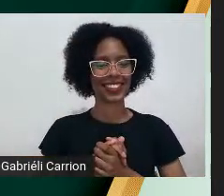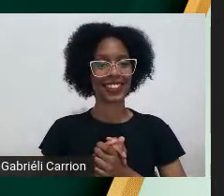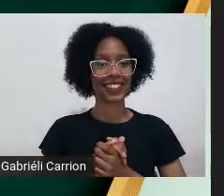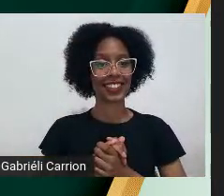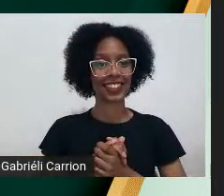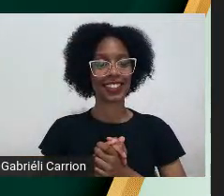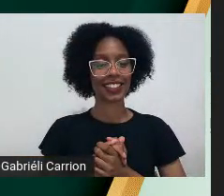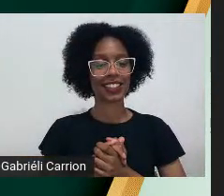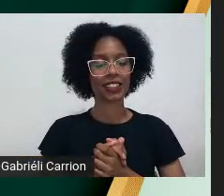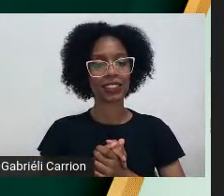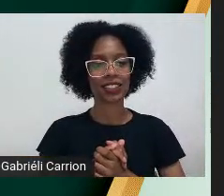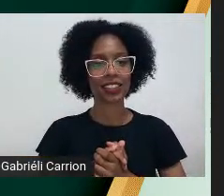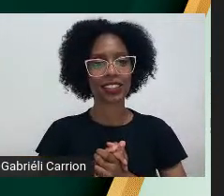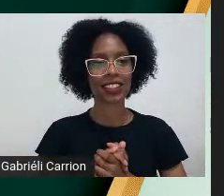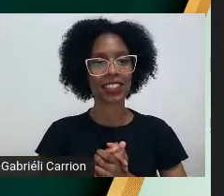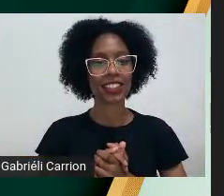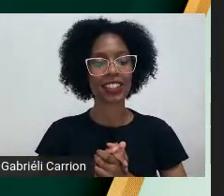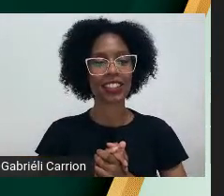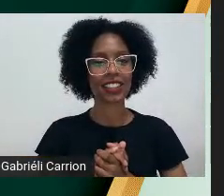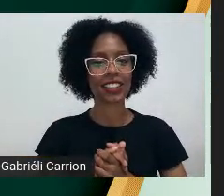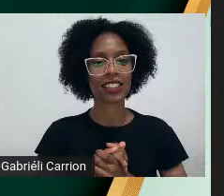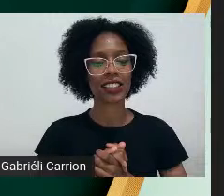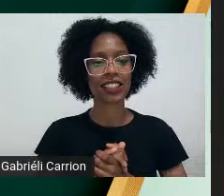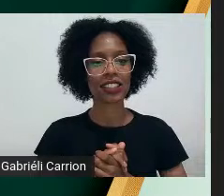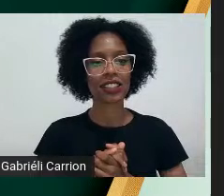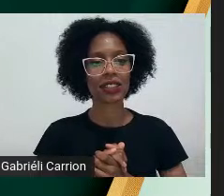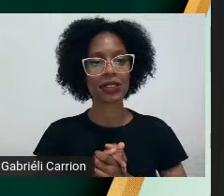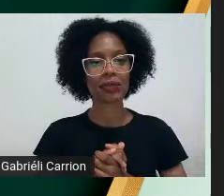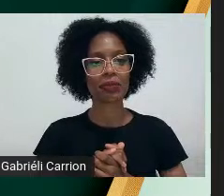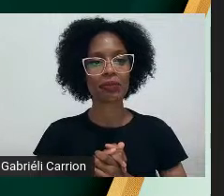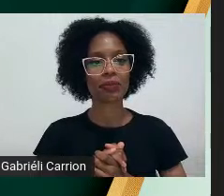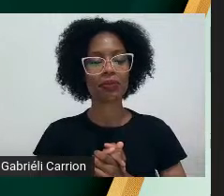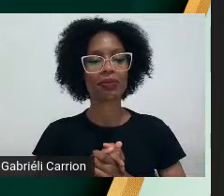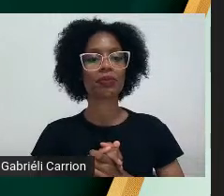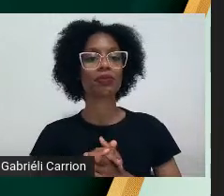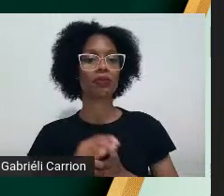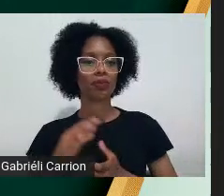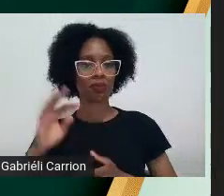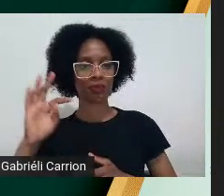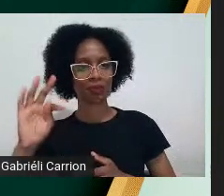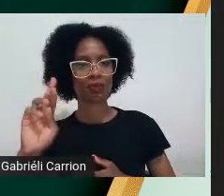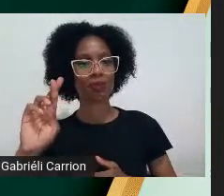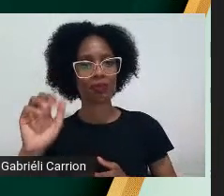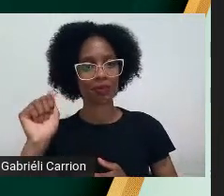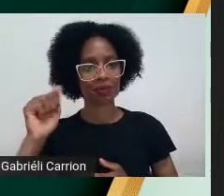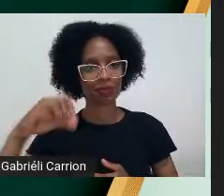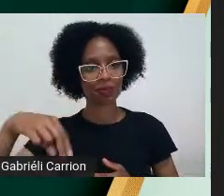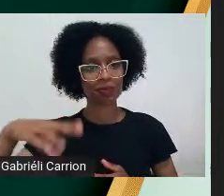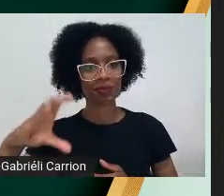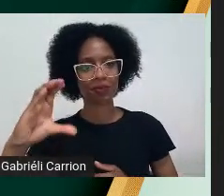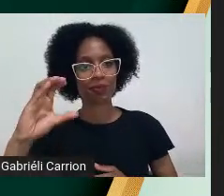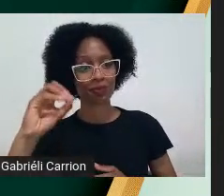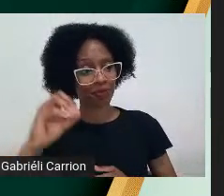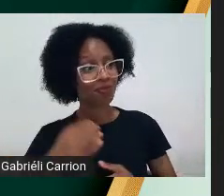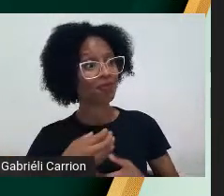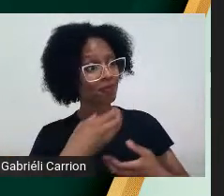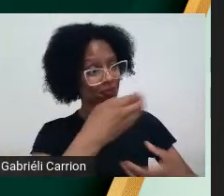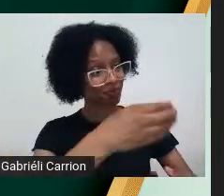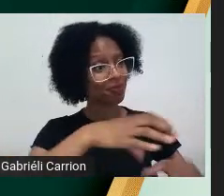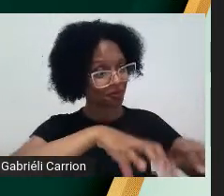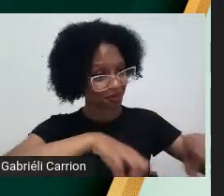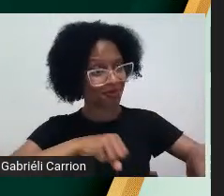Franco Marcelo Goulart Andrioli. Franco Marcelo Goulart Andrioli, confiro-te o